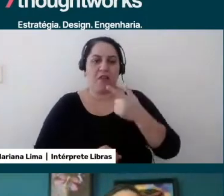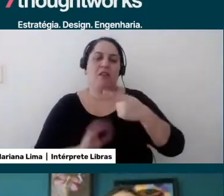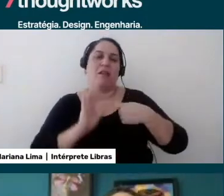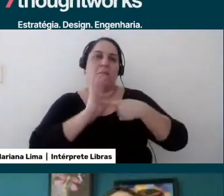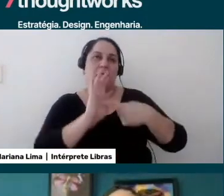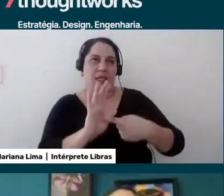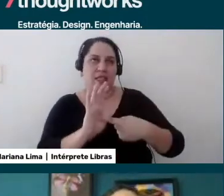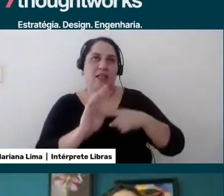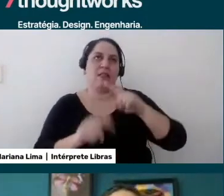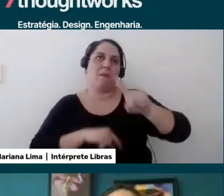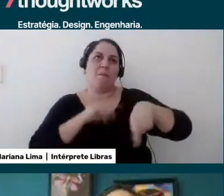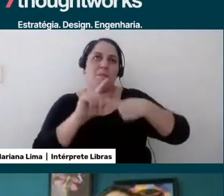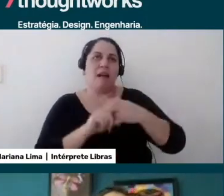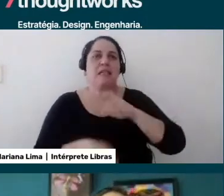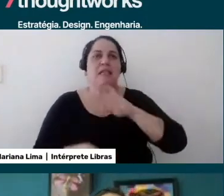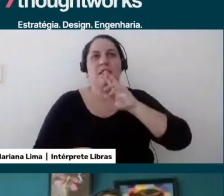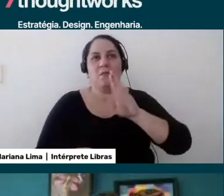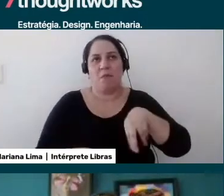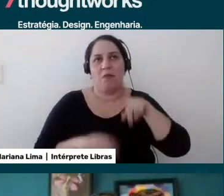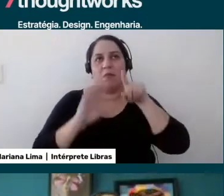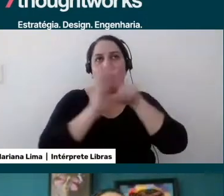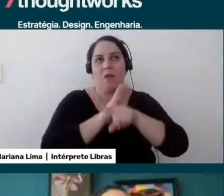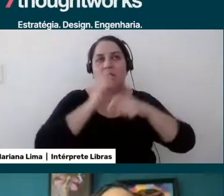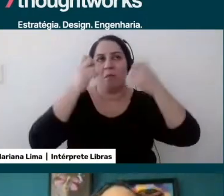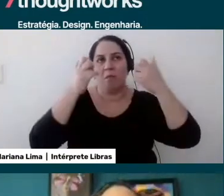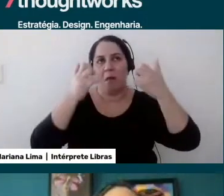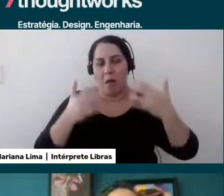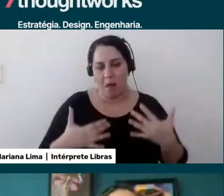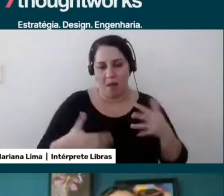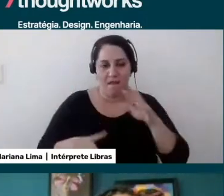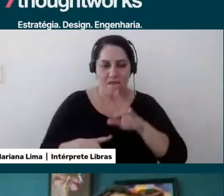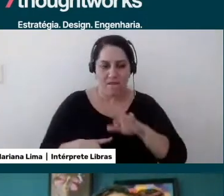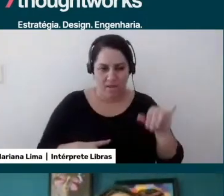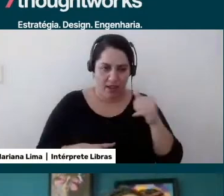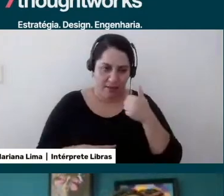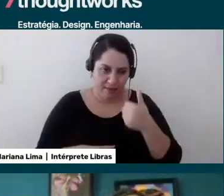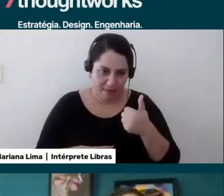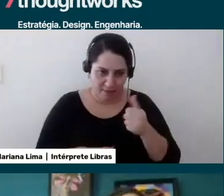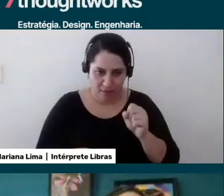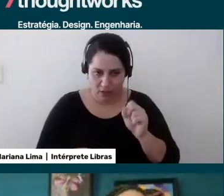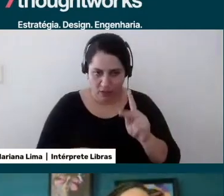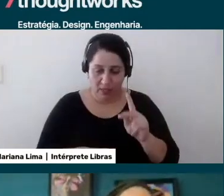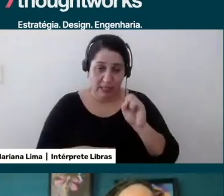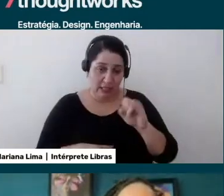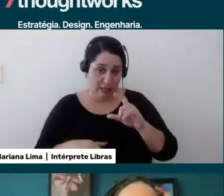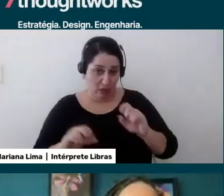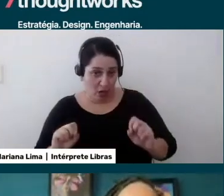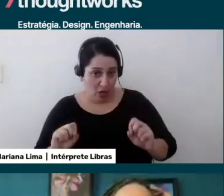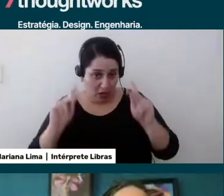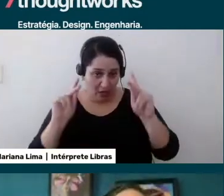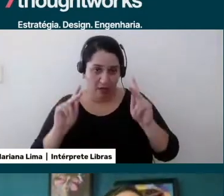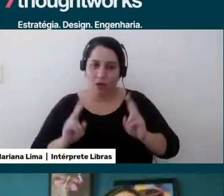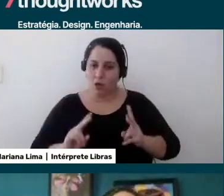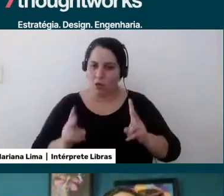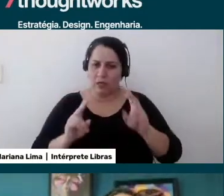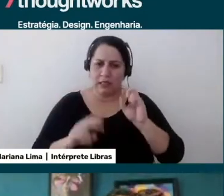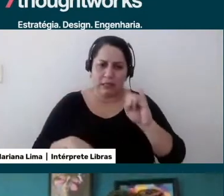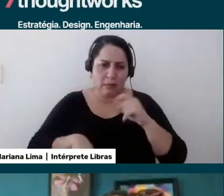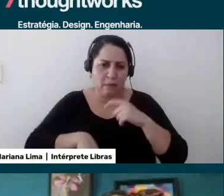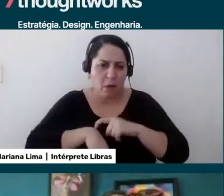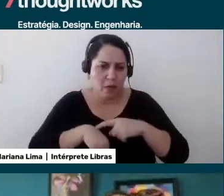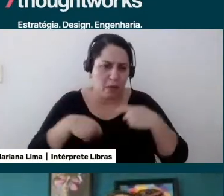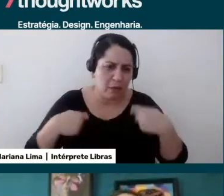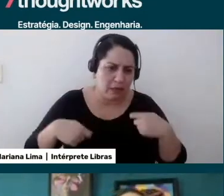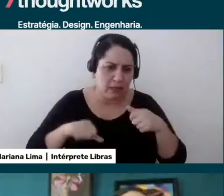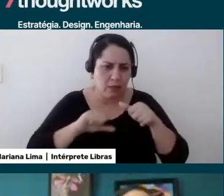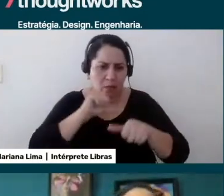apresenta também, e aí dentro dessa pergunta vai contando também um pouquinho dessa história. Se tiver tudo ok, a gente segue, se não, no meio também a gente